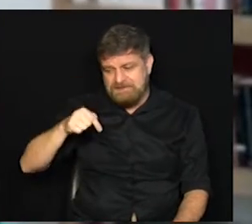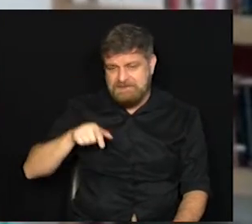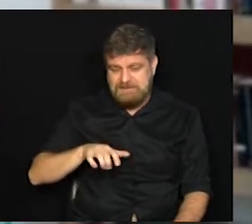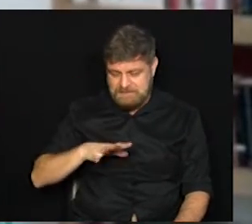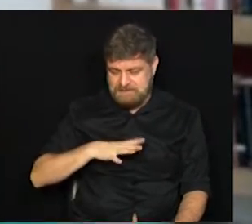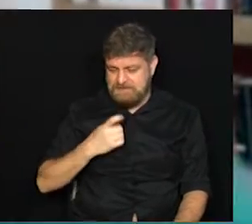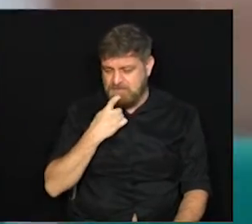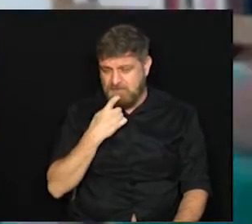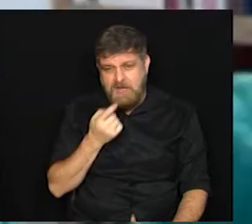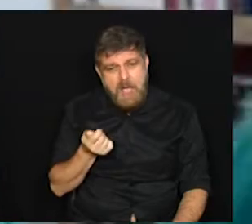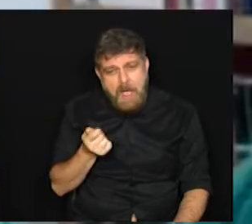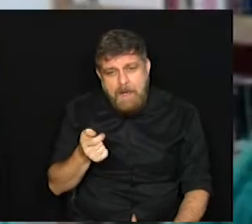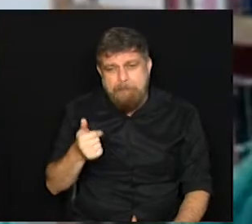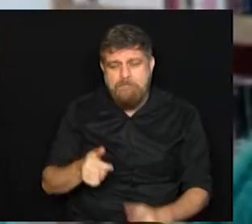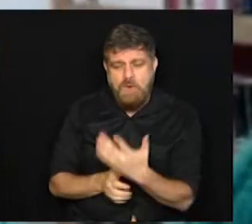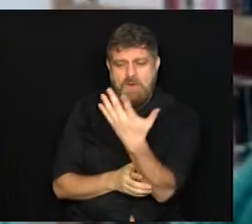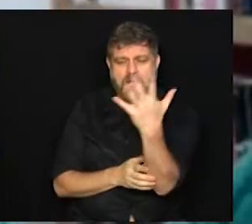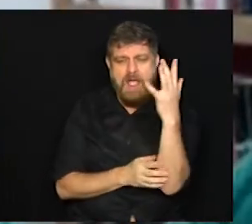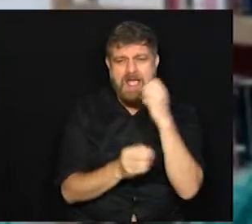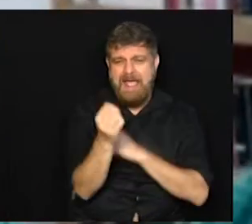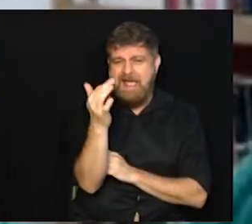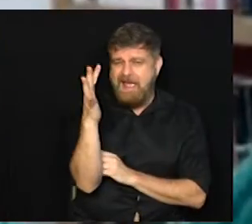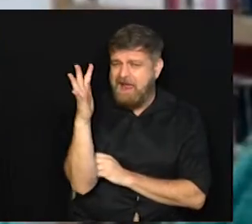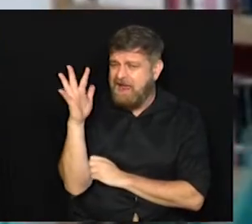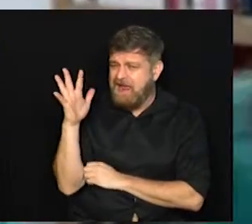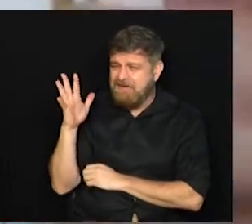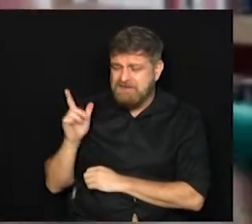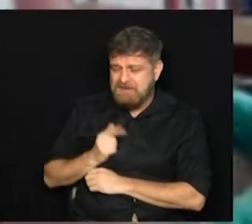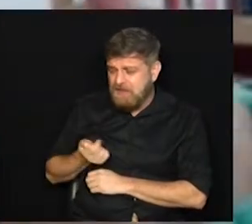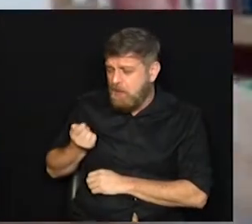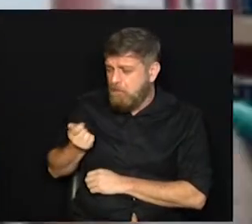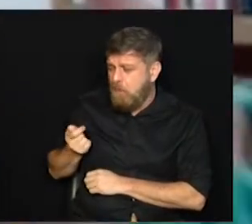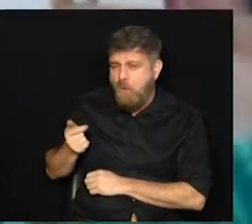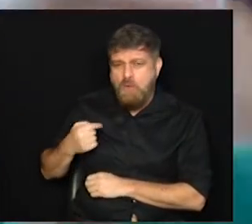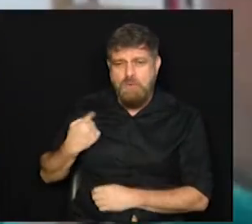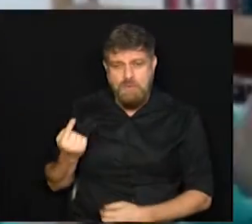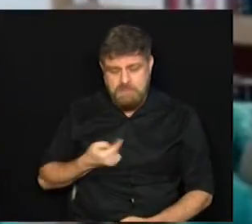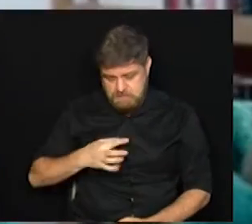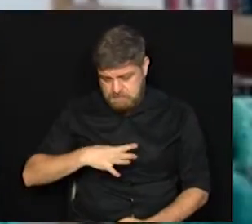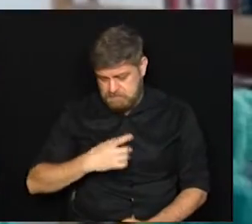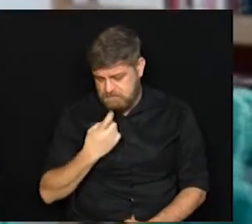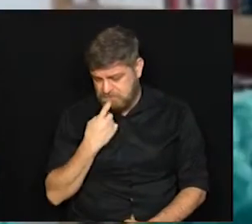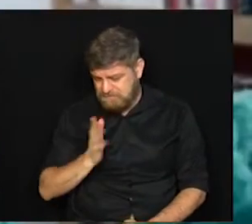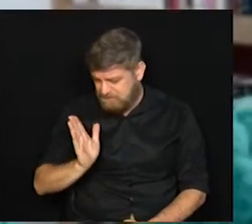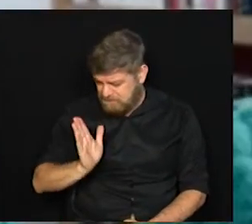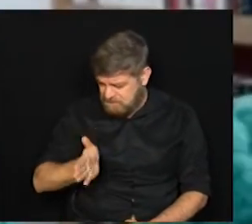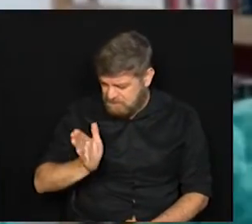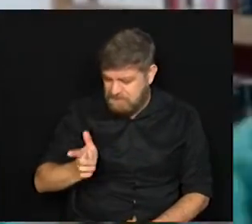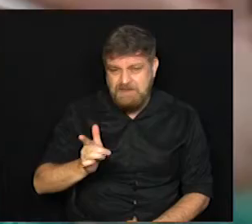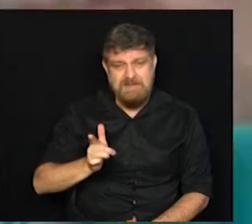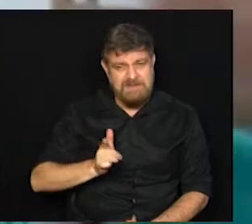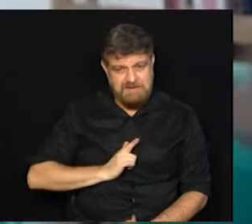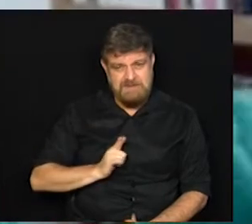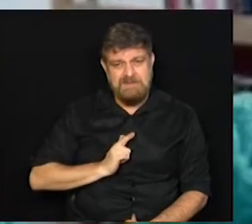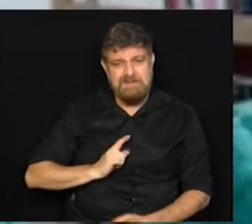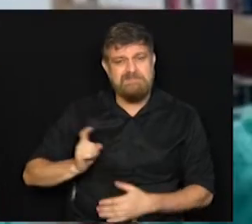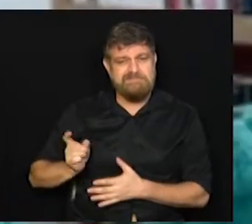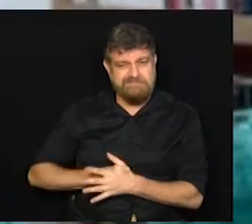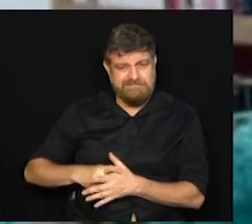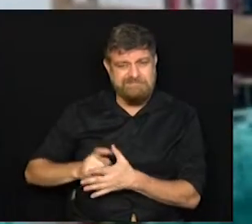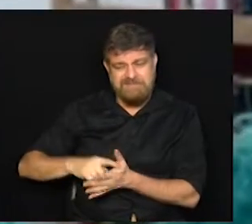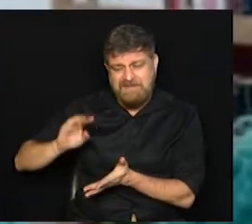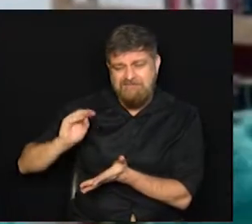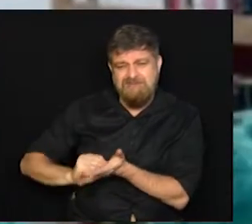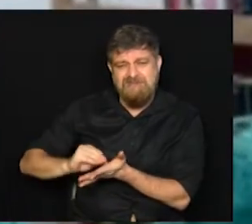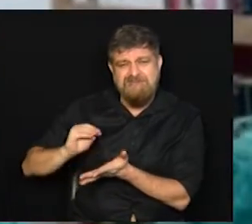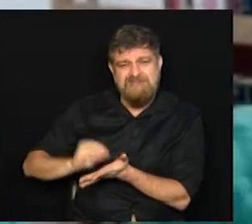que já é tão carente, a cidade já é tão carente, né? Já está, a cidade ela já tem aí um déficit de vegetação